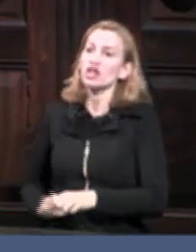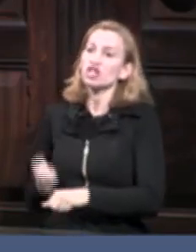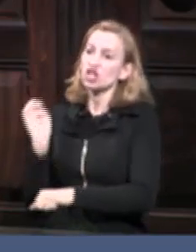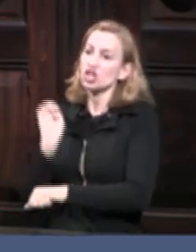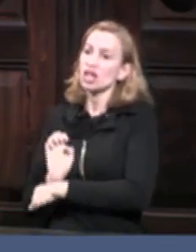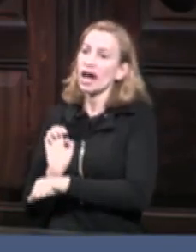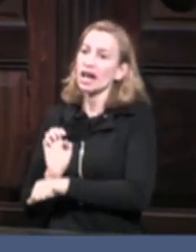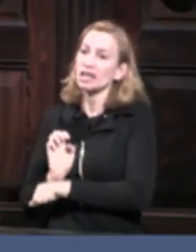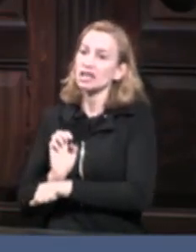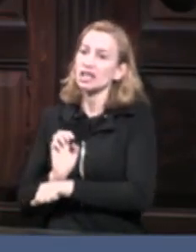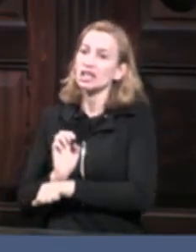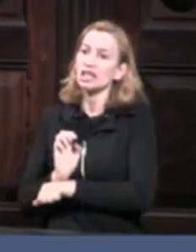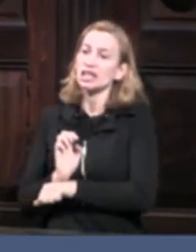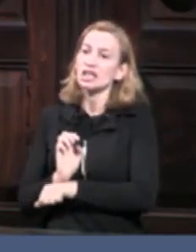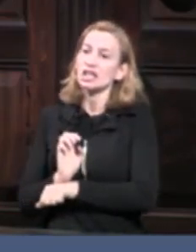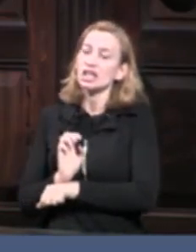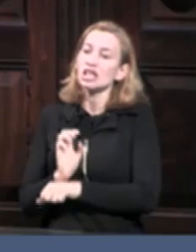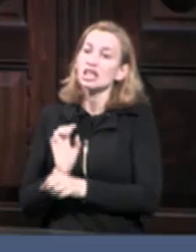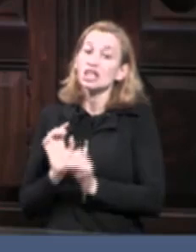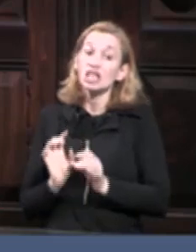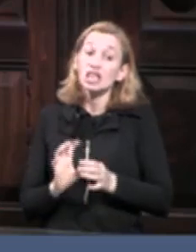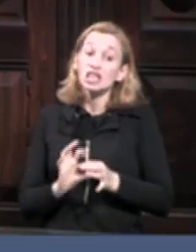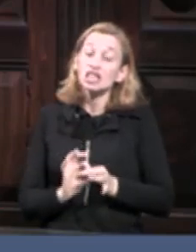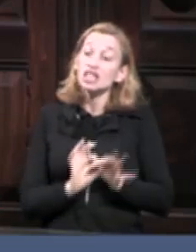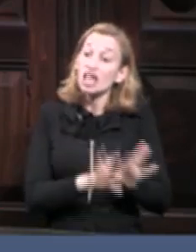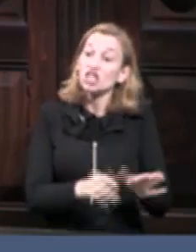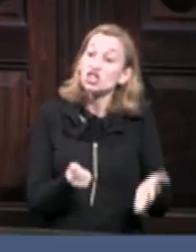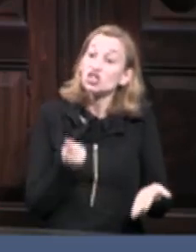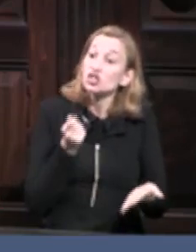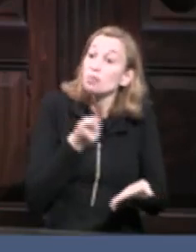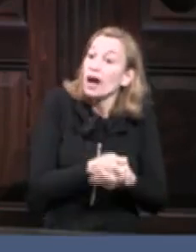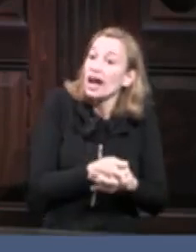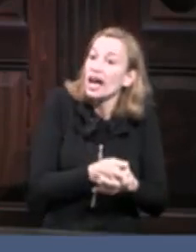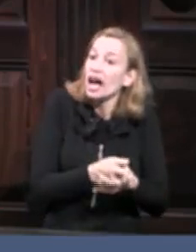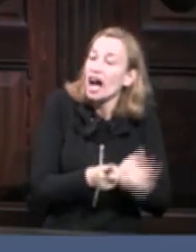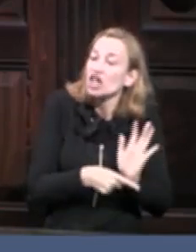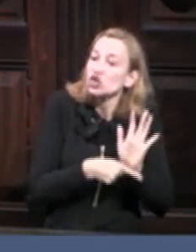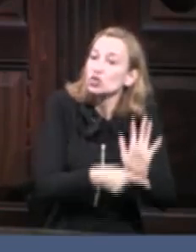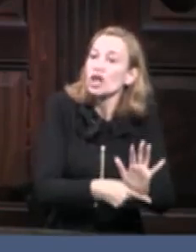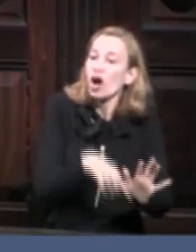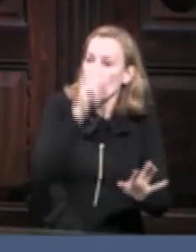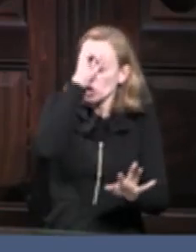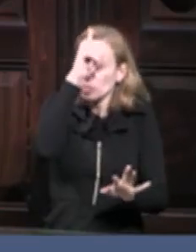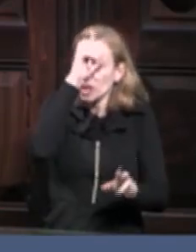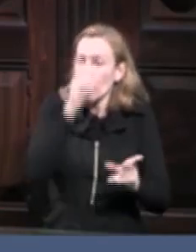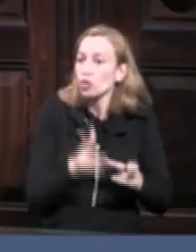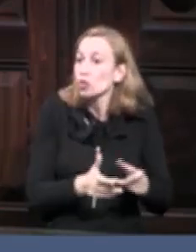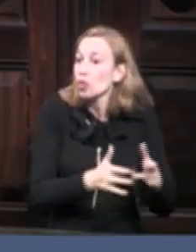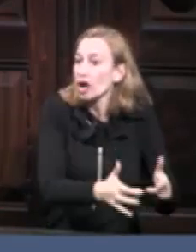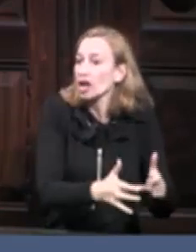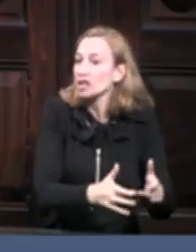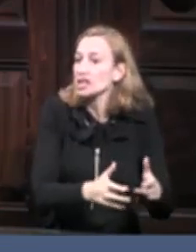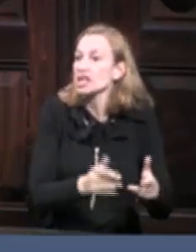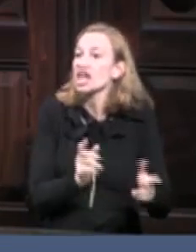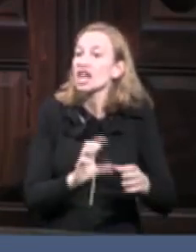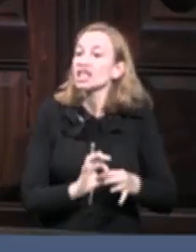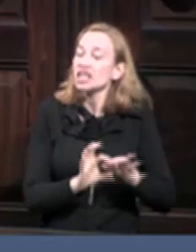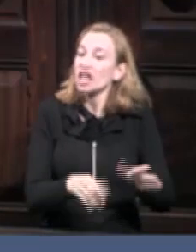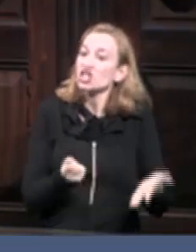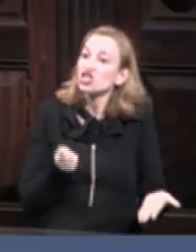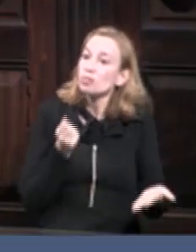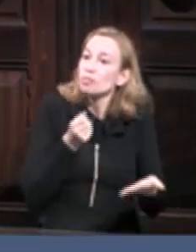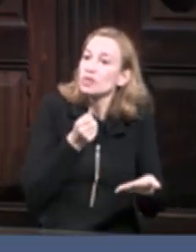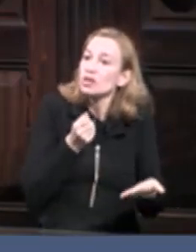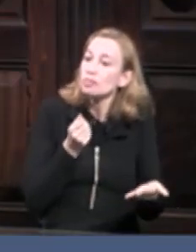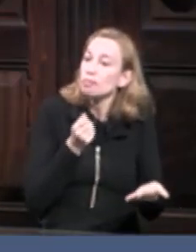social, deixe de construir o Hospital do Câncer na região serrana, deixe de cuidar das nossas estradas, deixe de pagar o